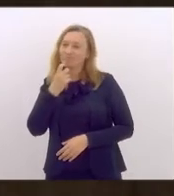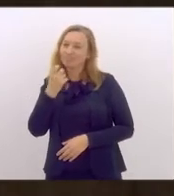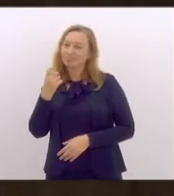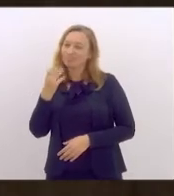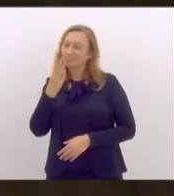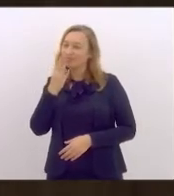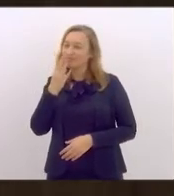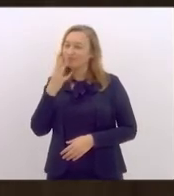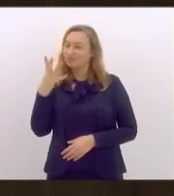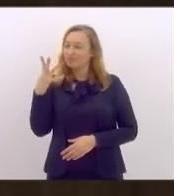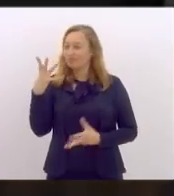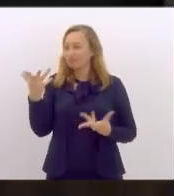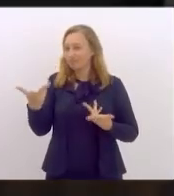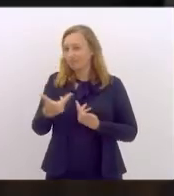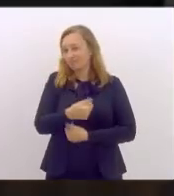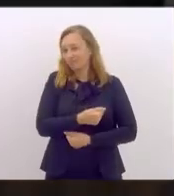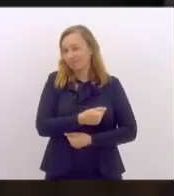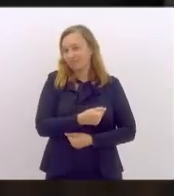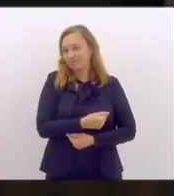cor maravilhosa